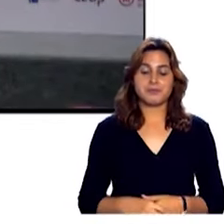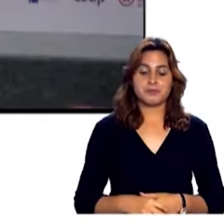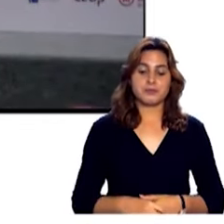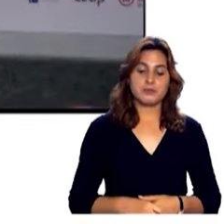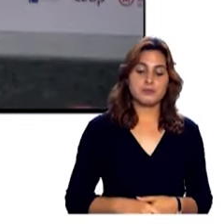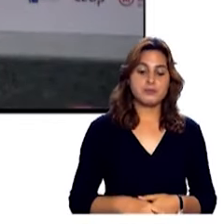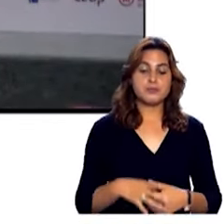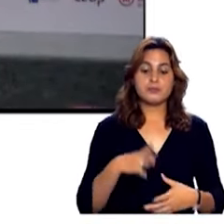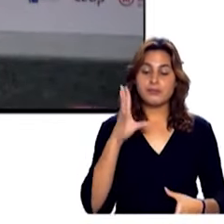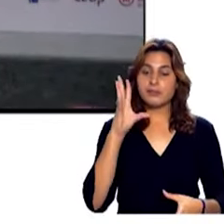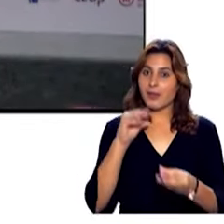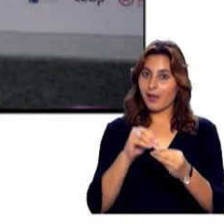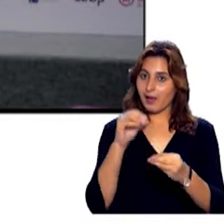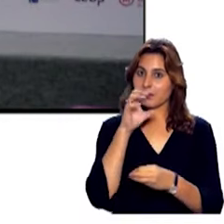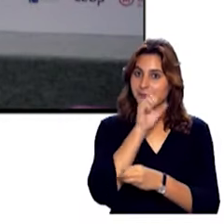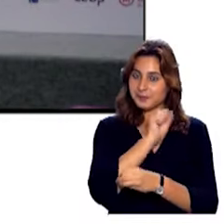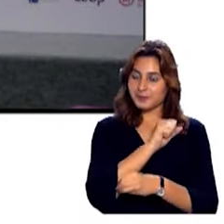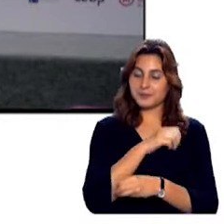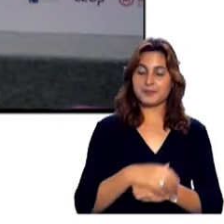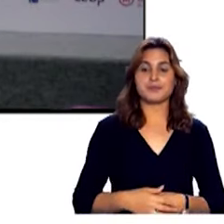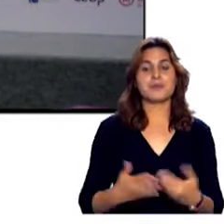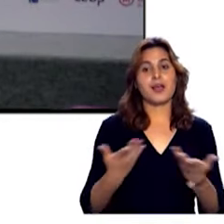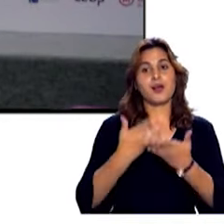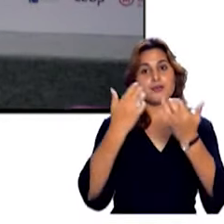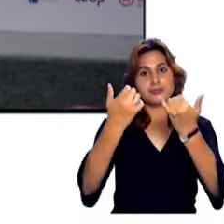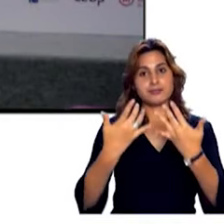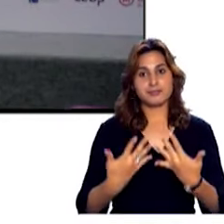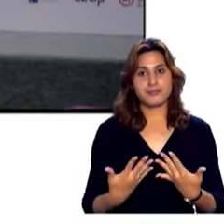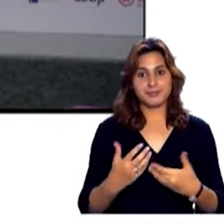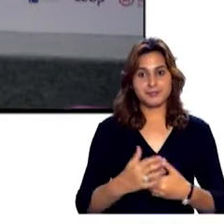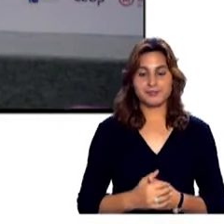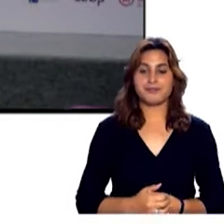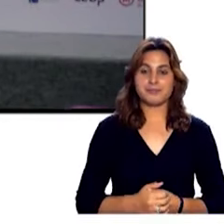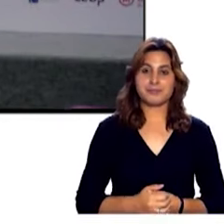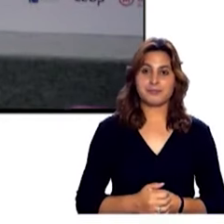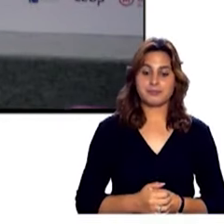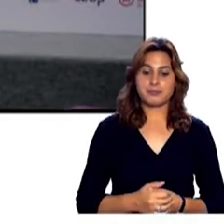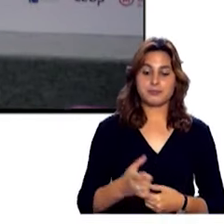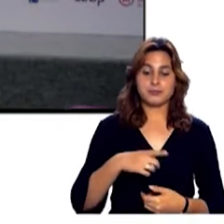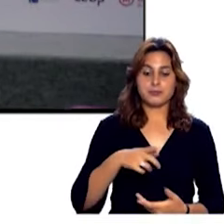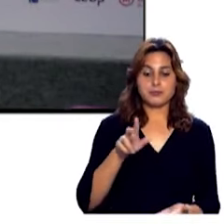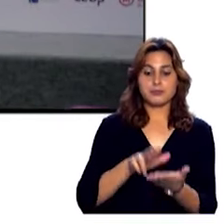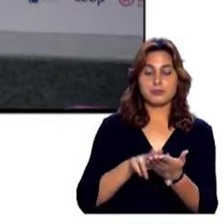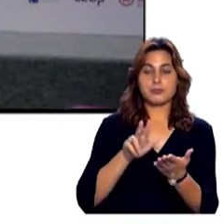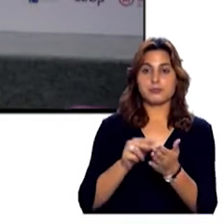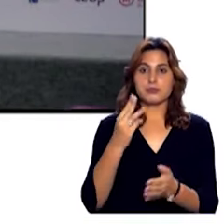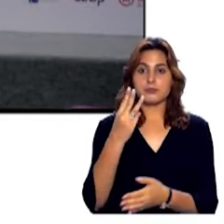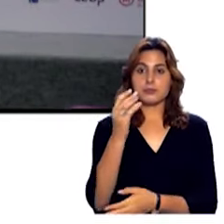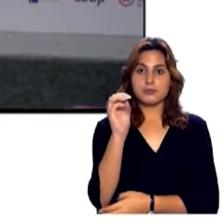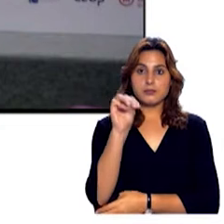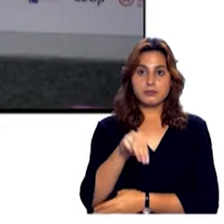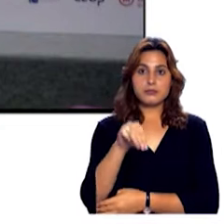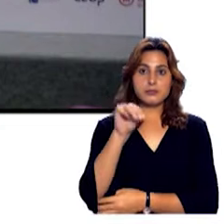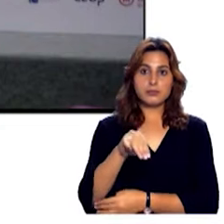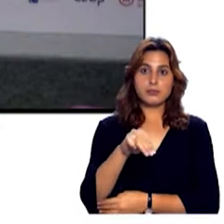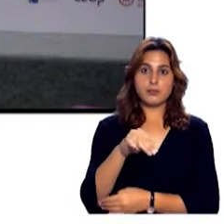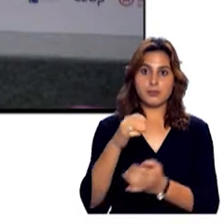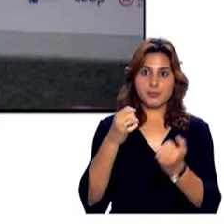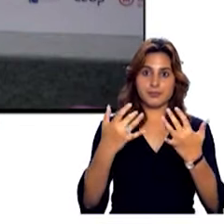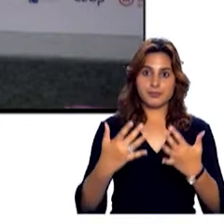síntese passando pela Voss a a palestrante que estará pelo regulamento 30 minutos para discorrer o seu tema com